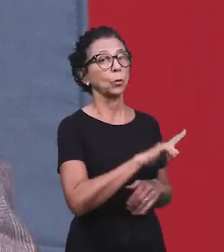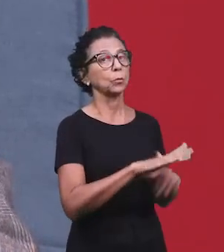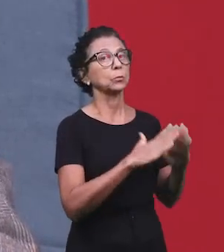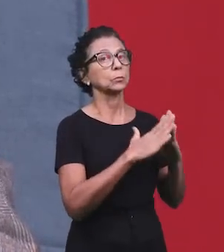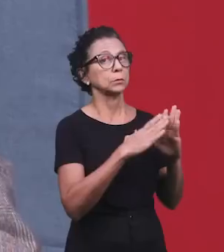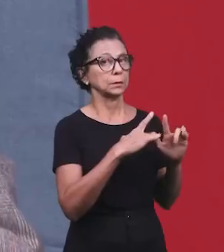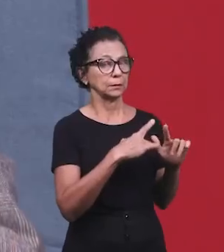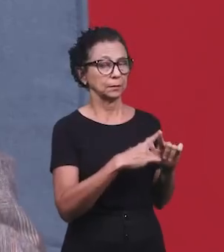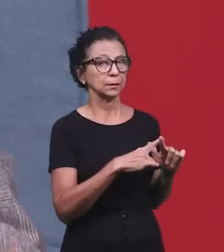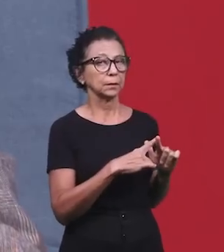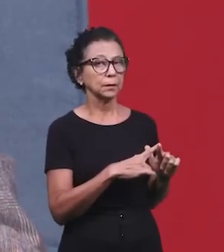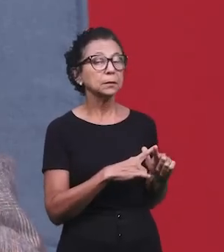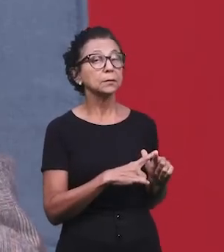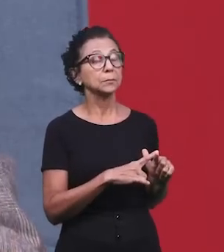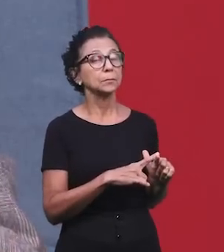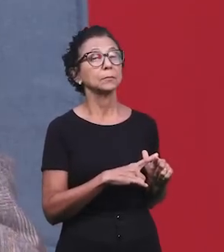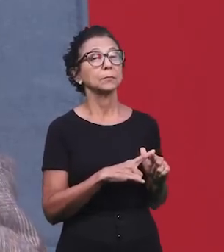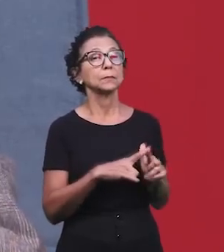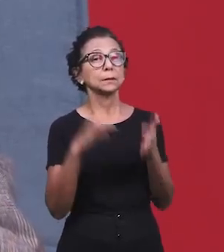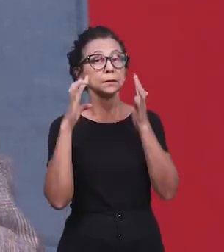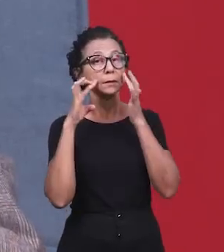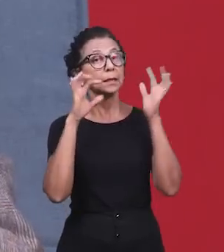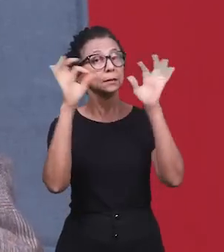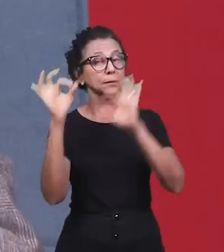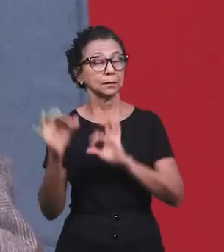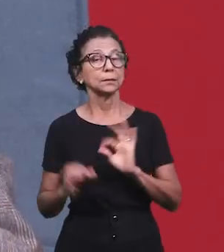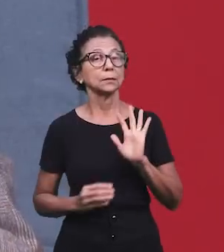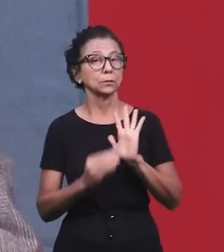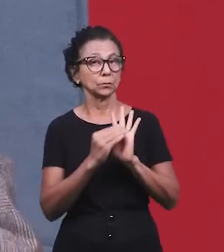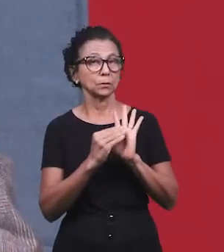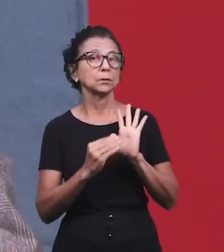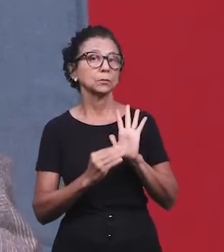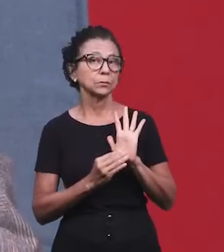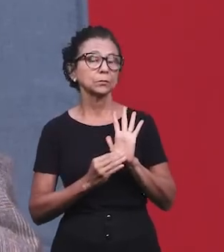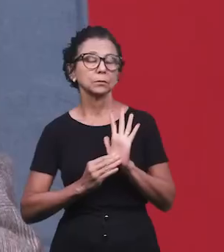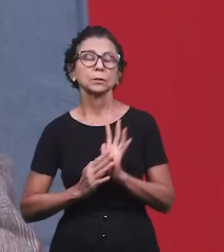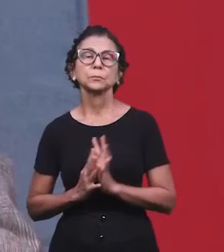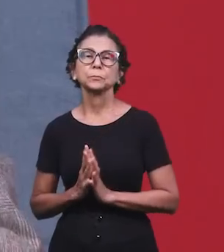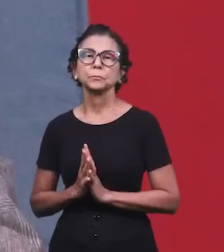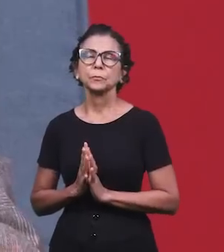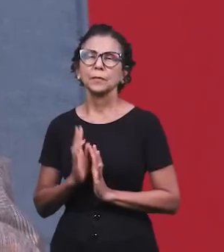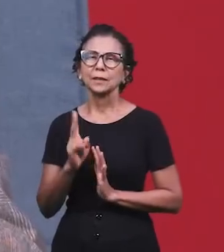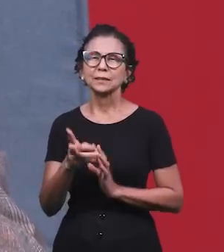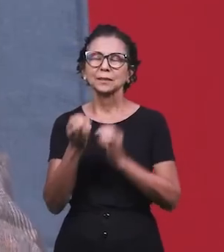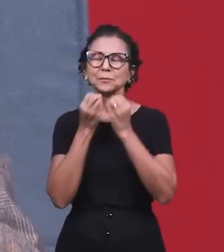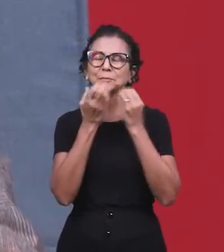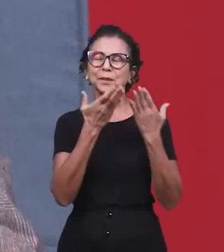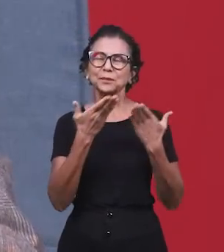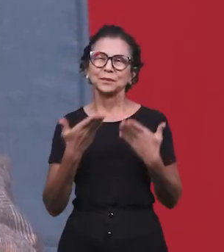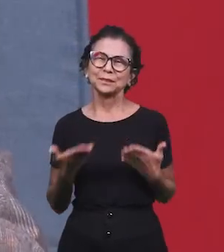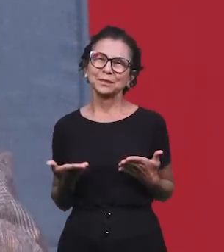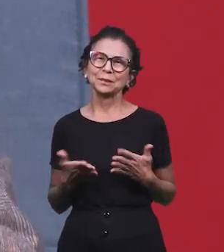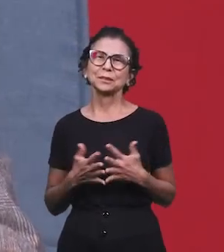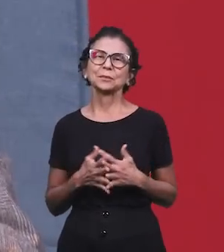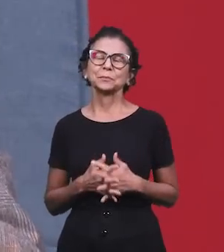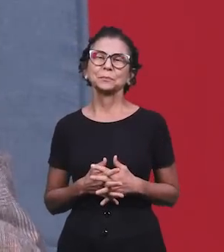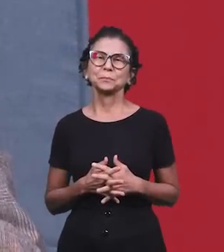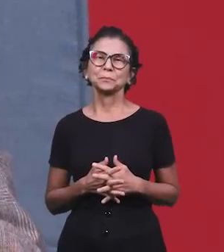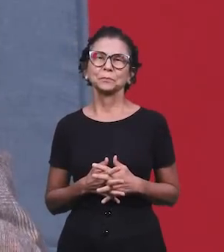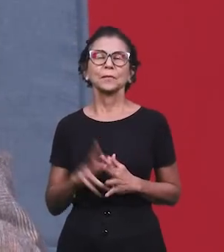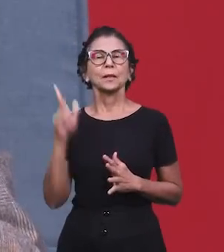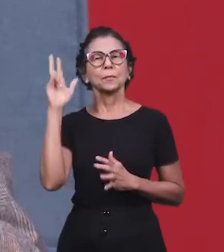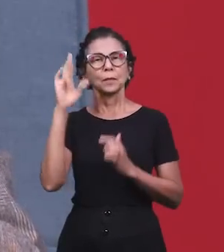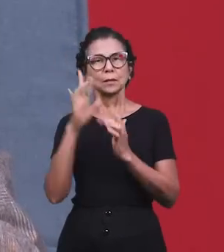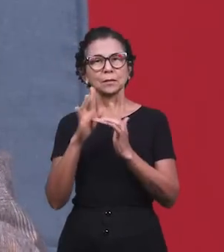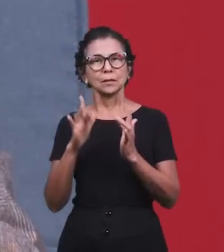outras igrejas, mas que participam também conosco dos nossos conteúdos, são sempre muito bem-vindos.